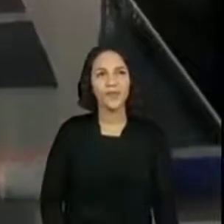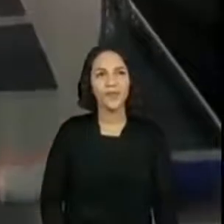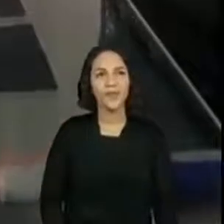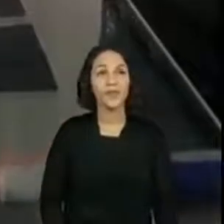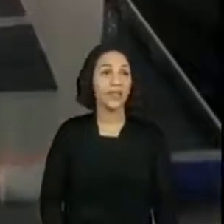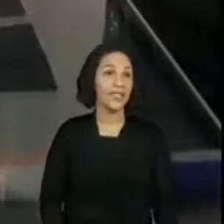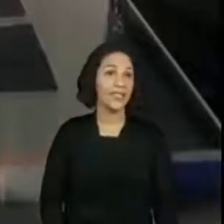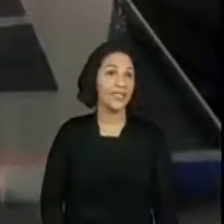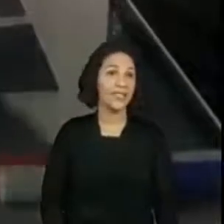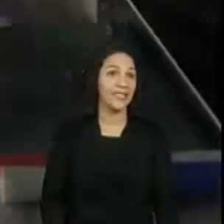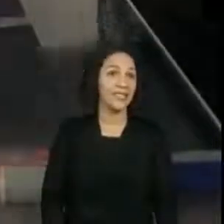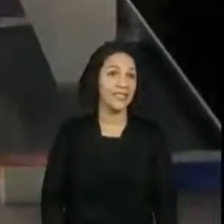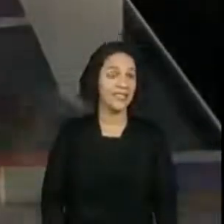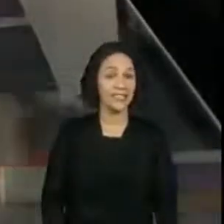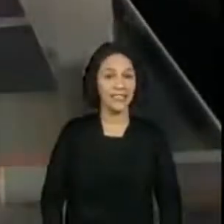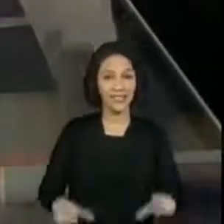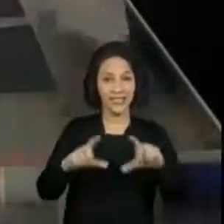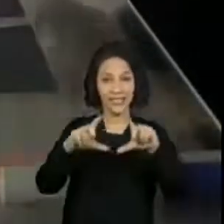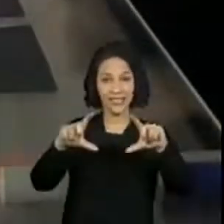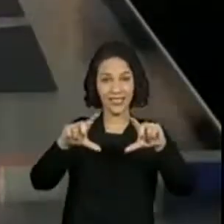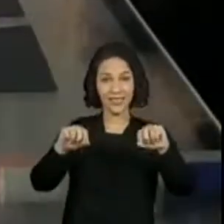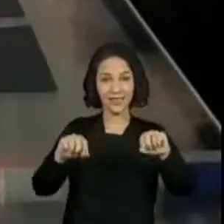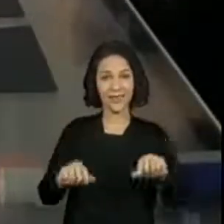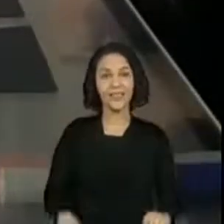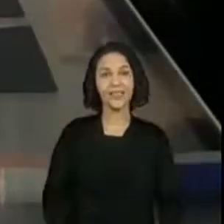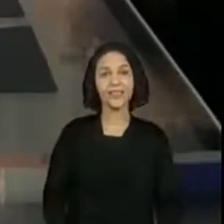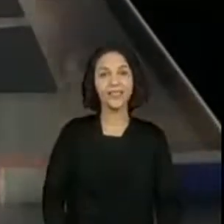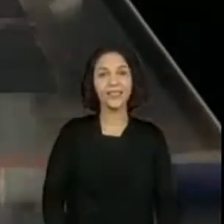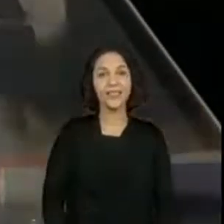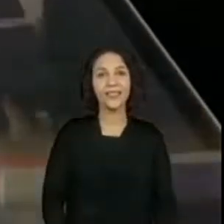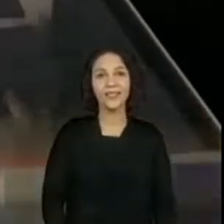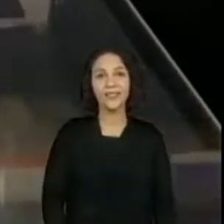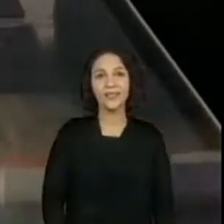Bora lá. Ai, ai, ai. Tan, tan, tan, tan.